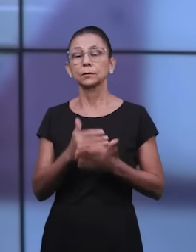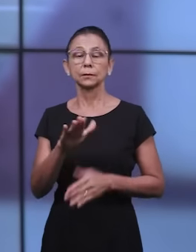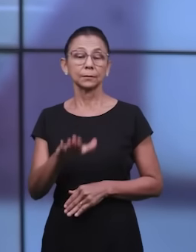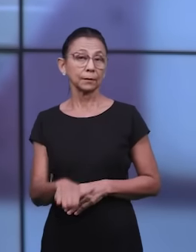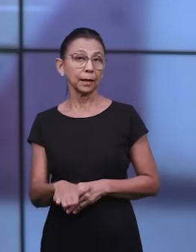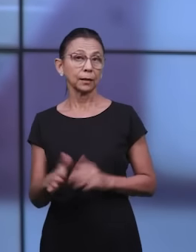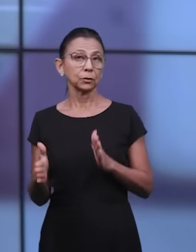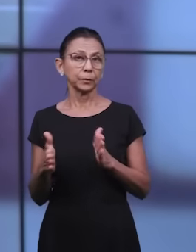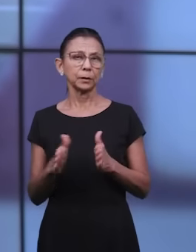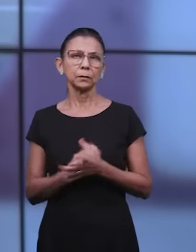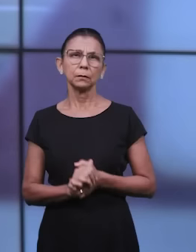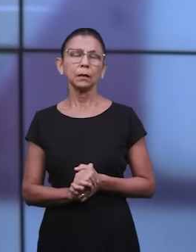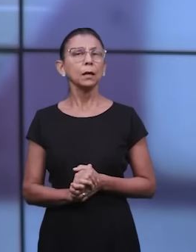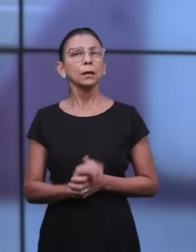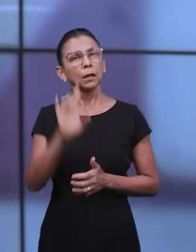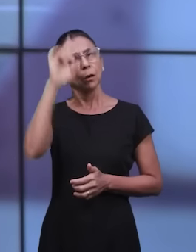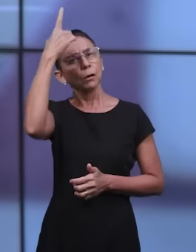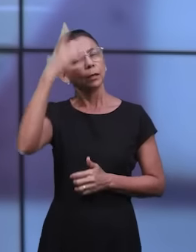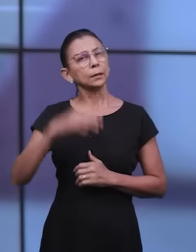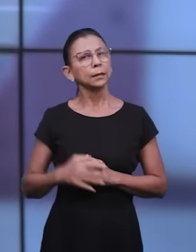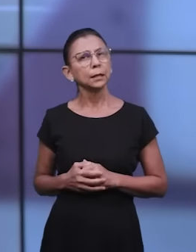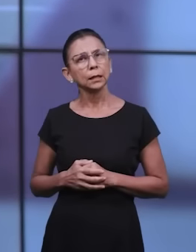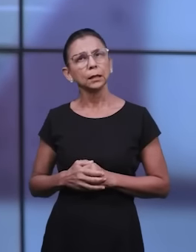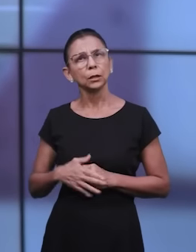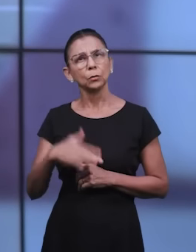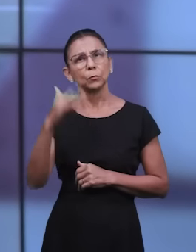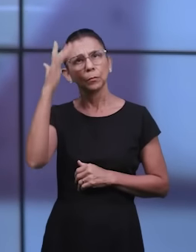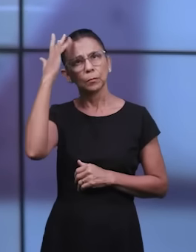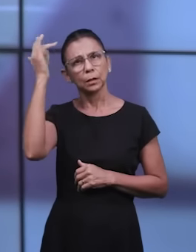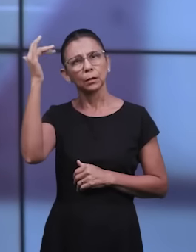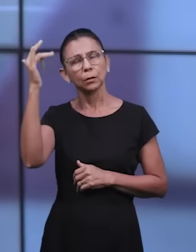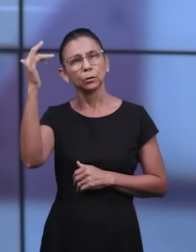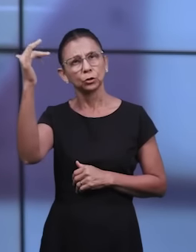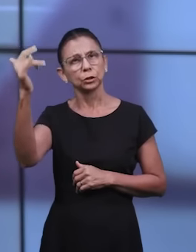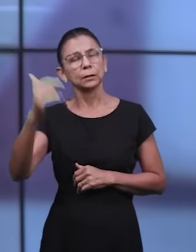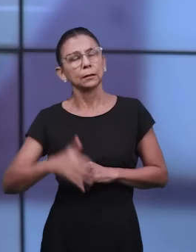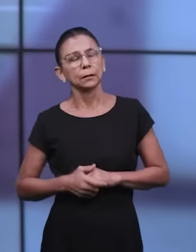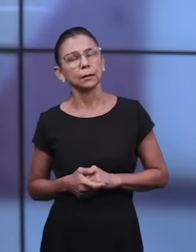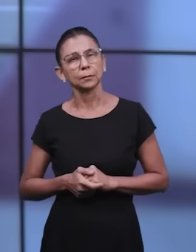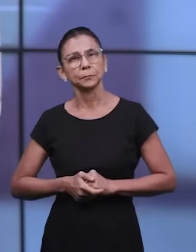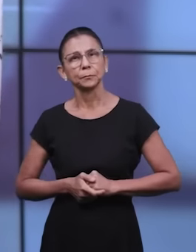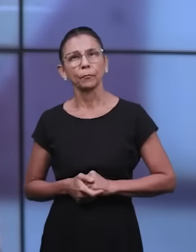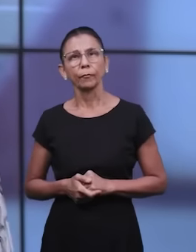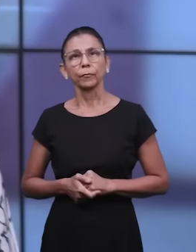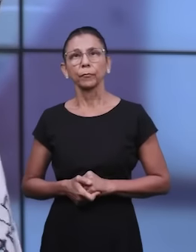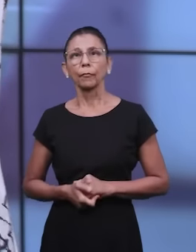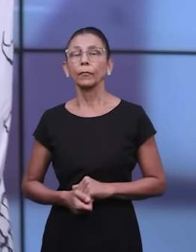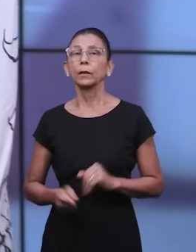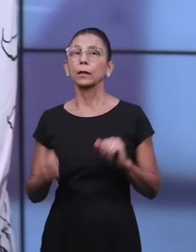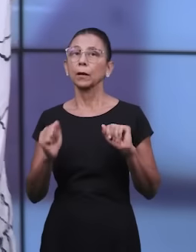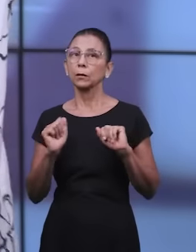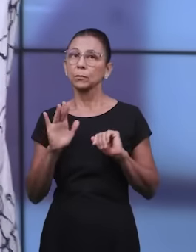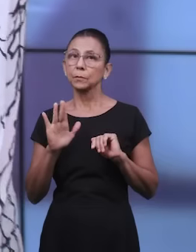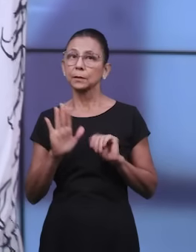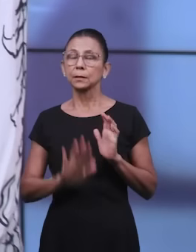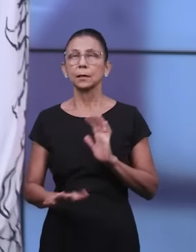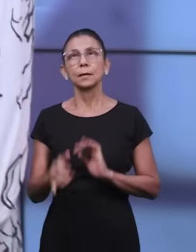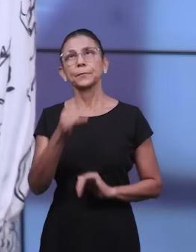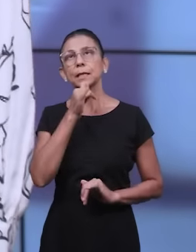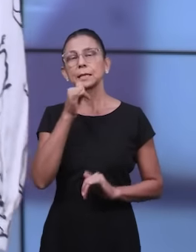tarde? Crie uma rotina para sua manhã. Sobre este tema, nós indicamos o que está aqui em tela: os